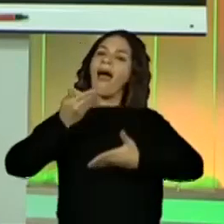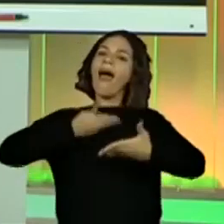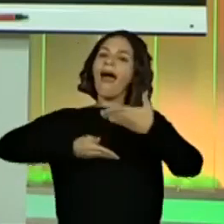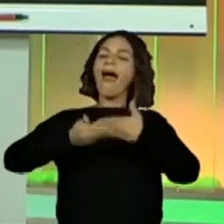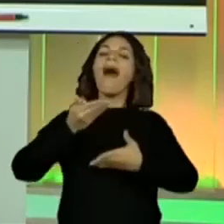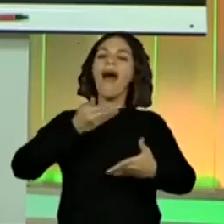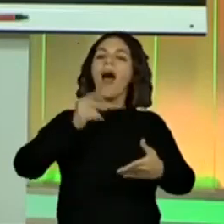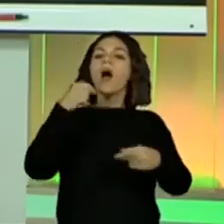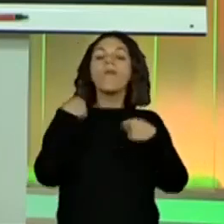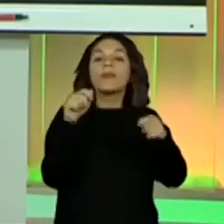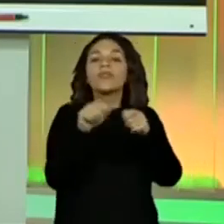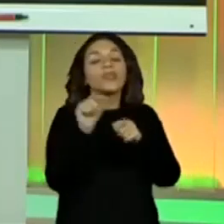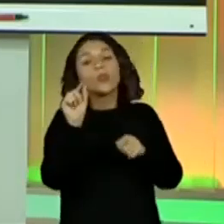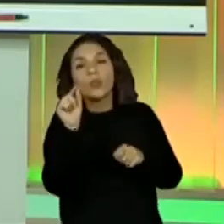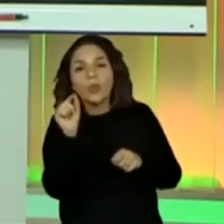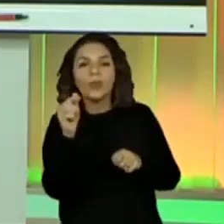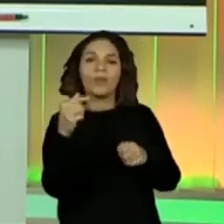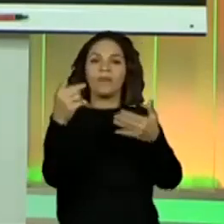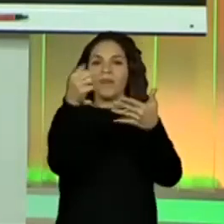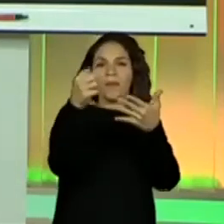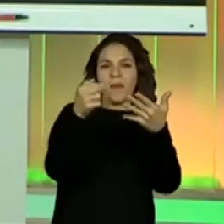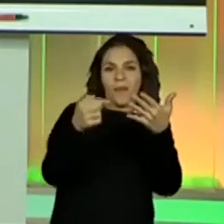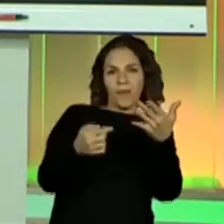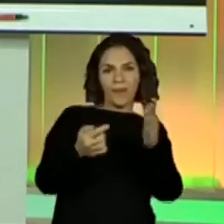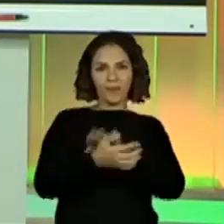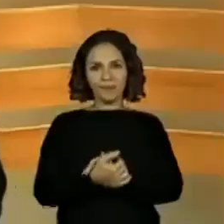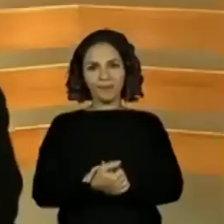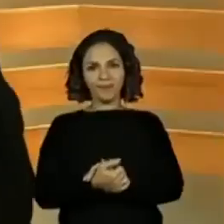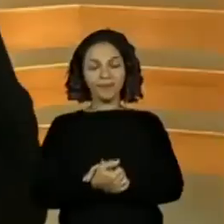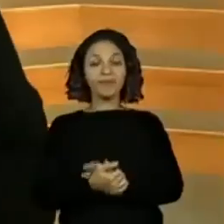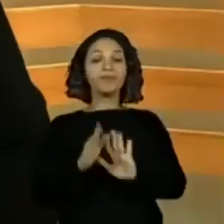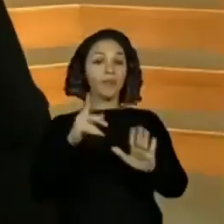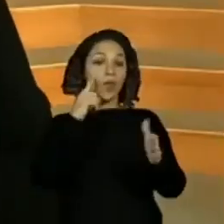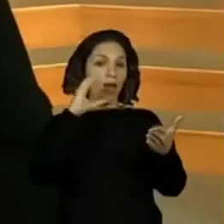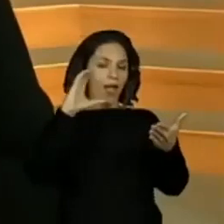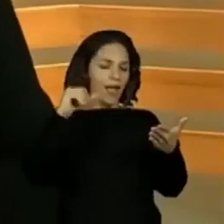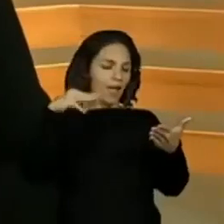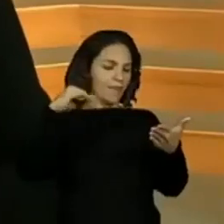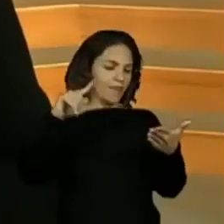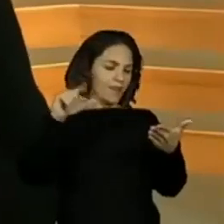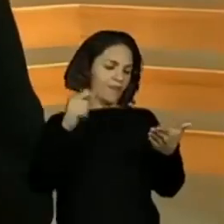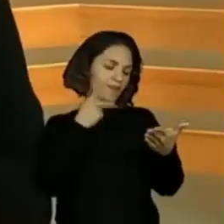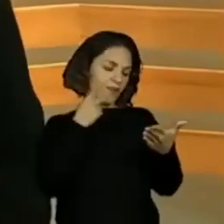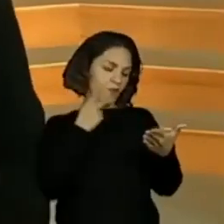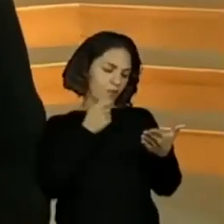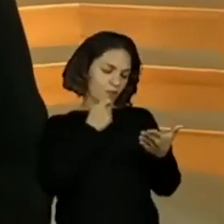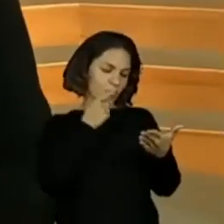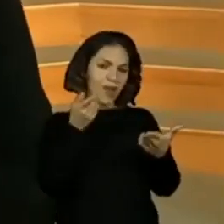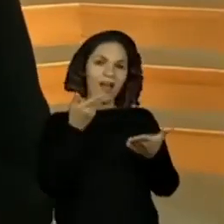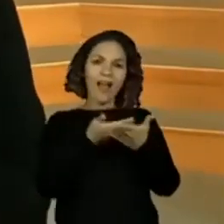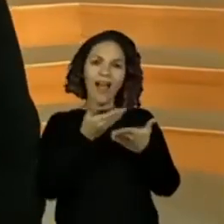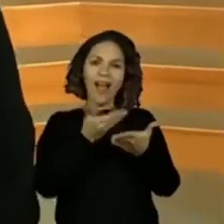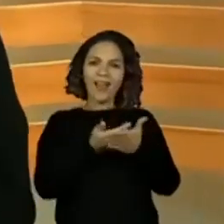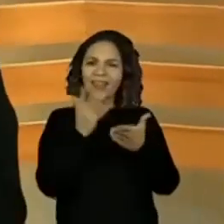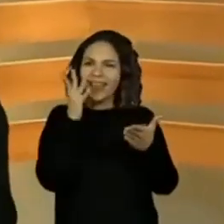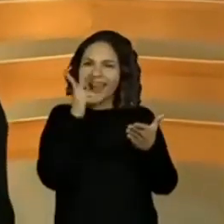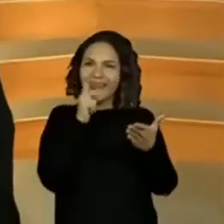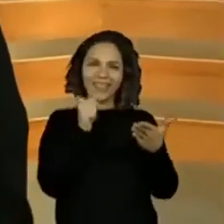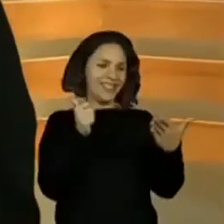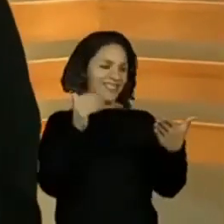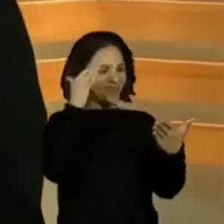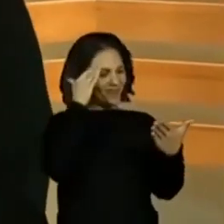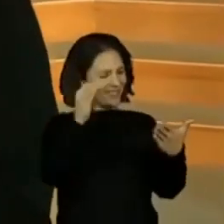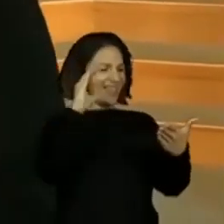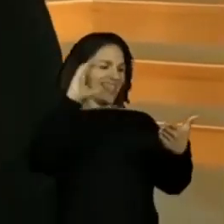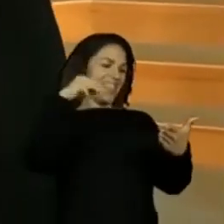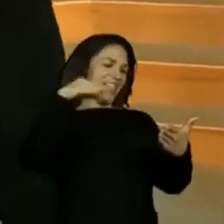falando, tá bom? Olha só, a Camila. Essa aula está sendo linda. Obrigada,